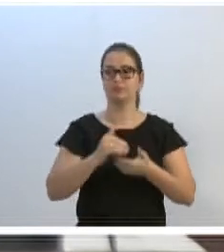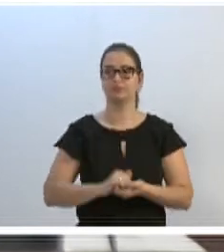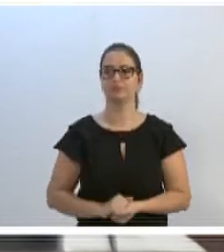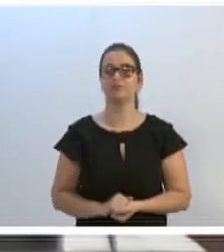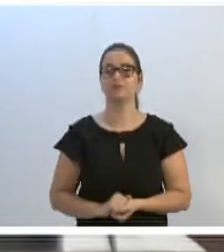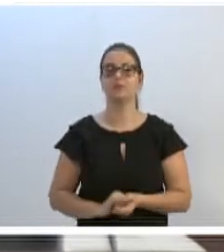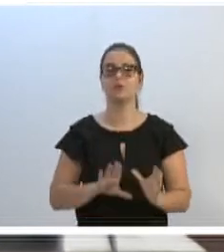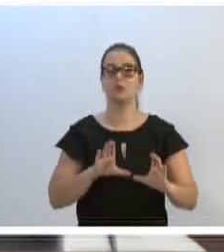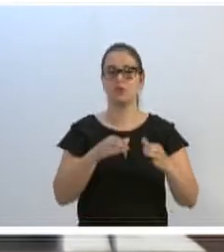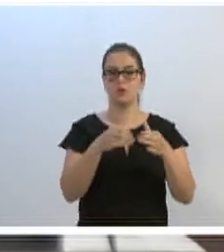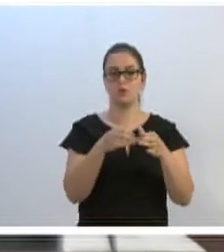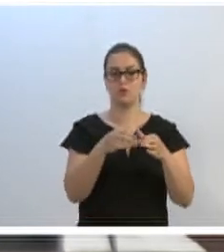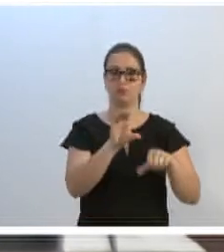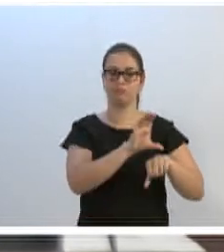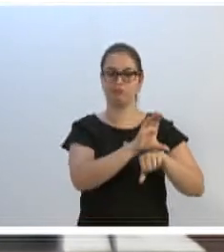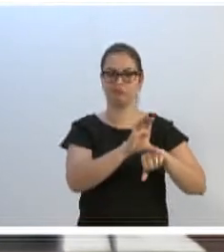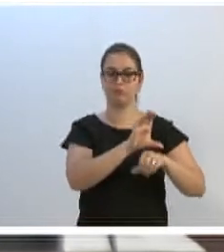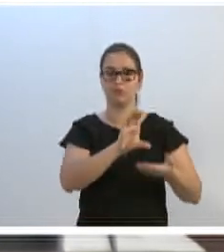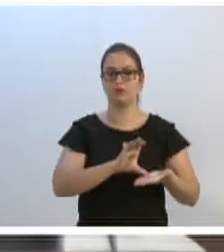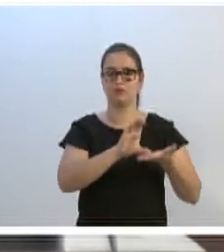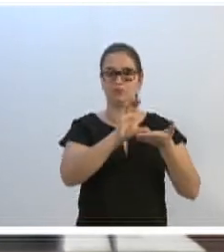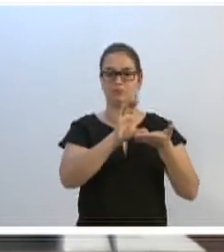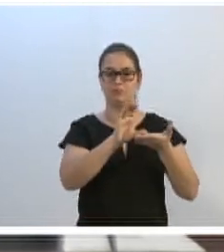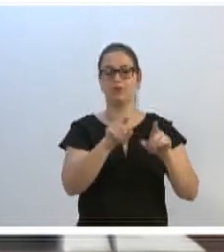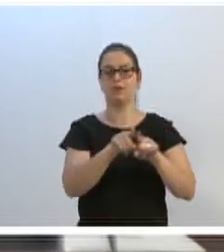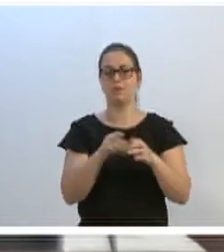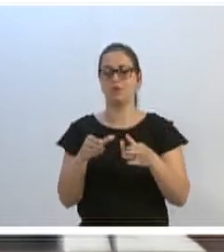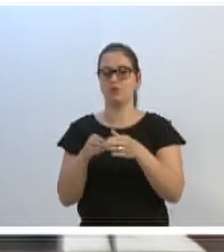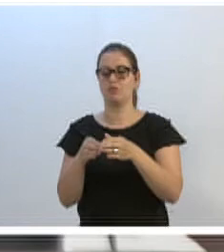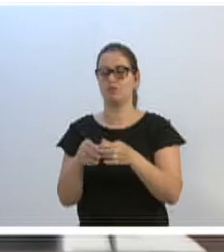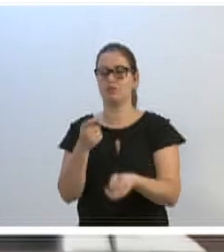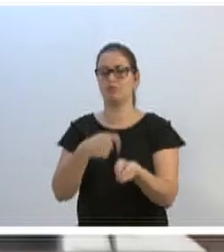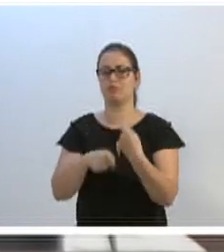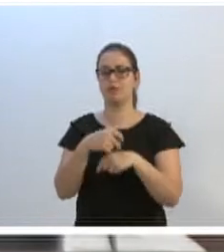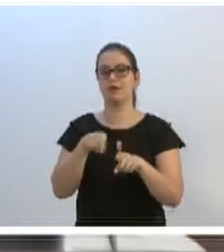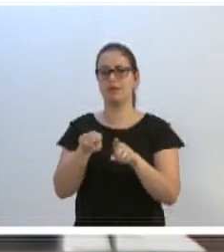A Comissão de Constituição e Finanças e Mista.